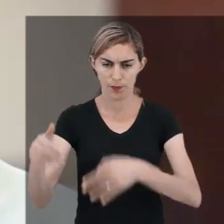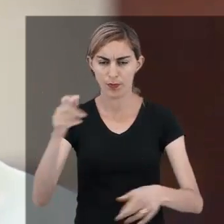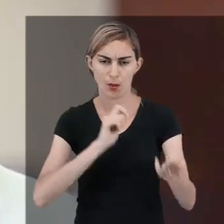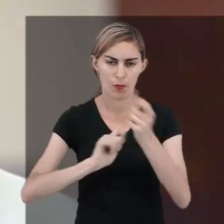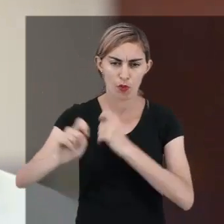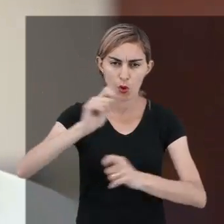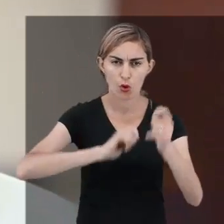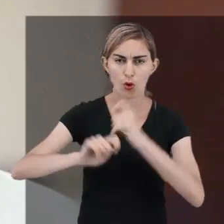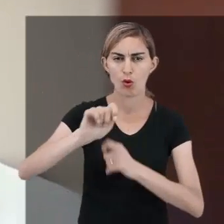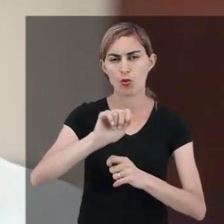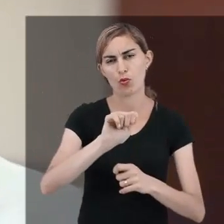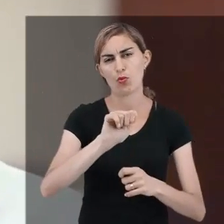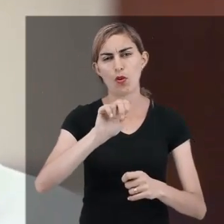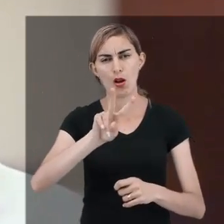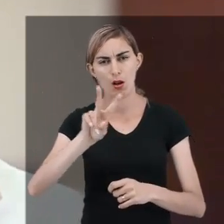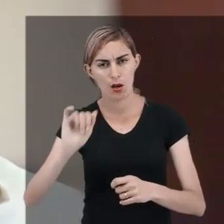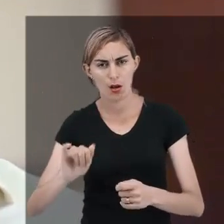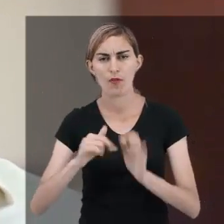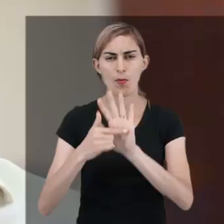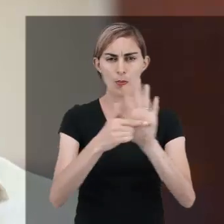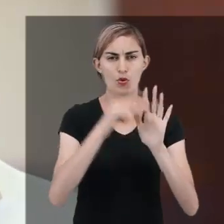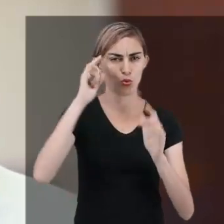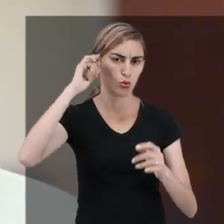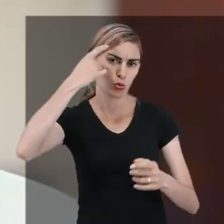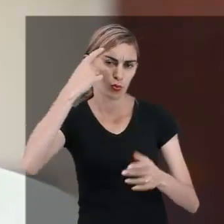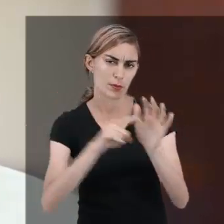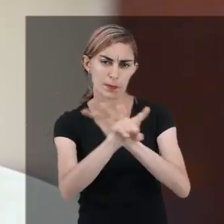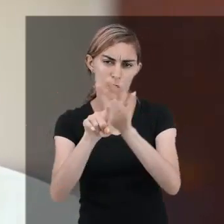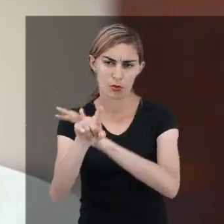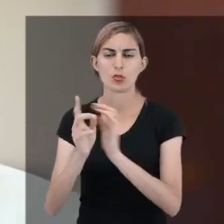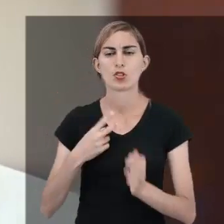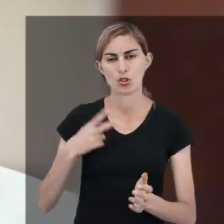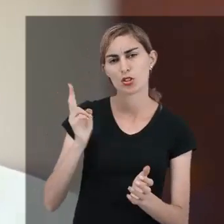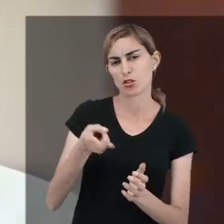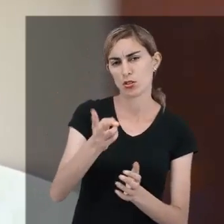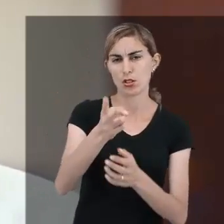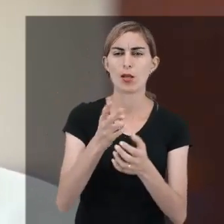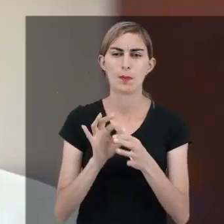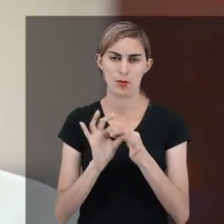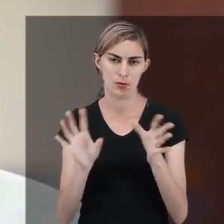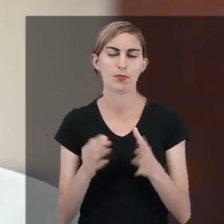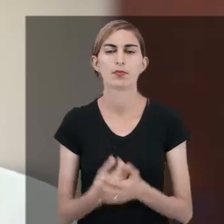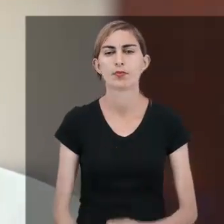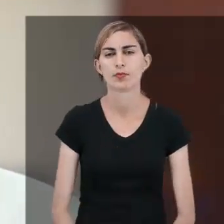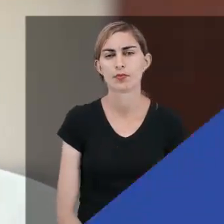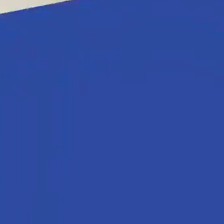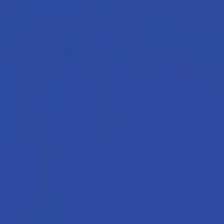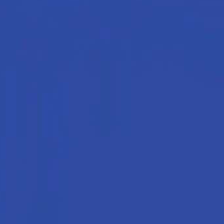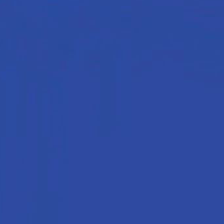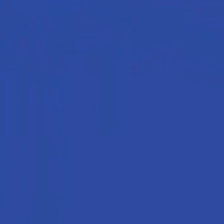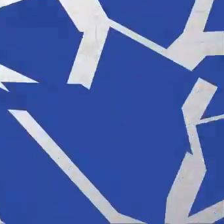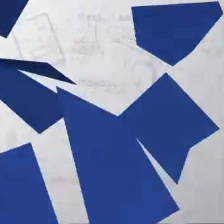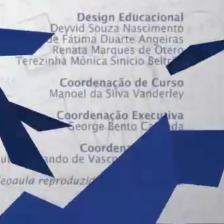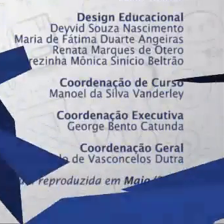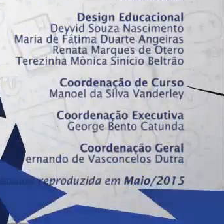dos fóruns, participem no AVA, postem suas dúvidas, suas perguntas, que a gente vai estar sempre à disposição.